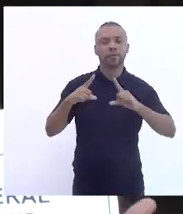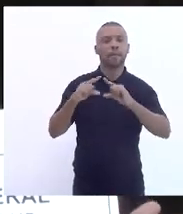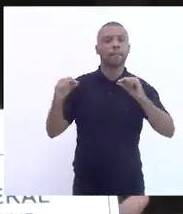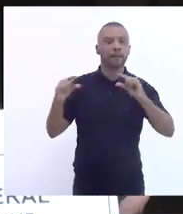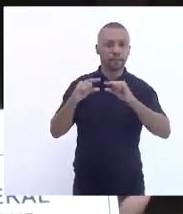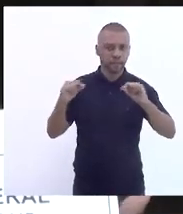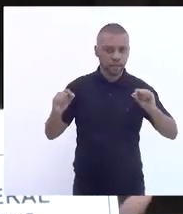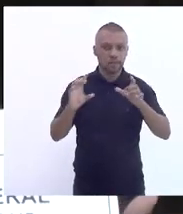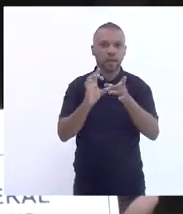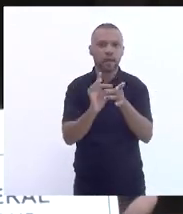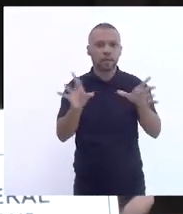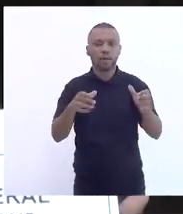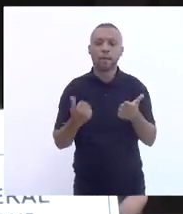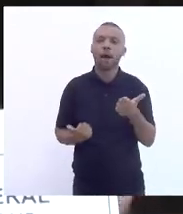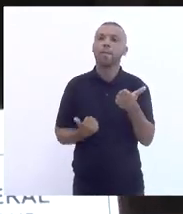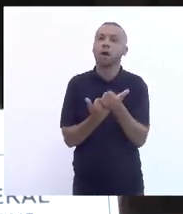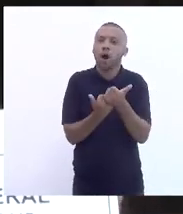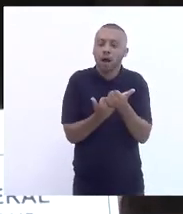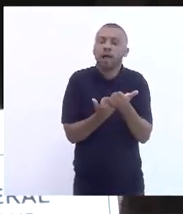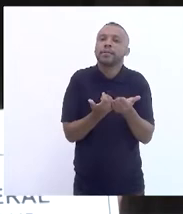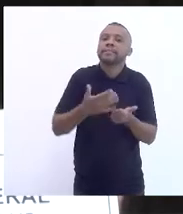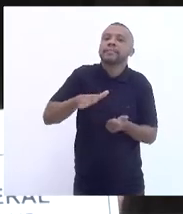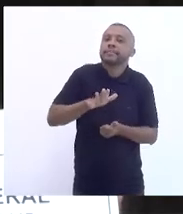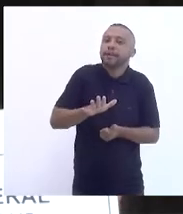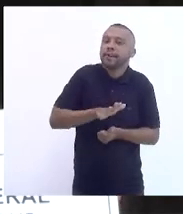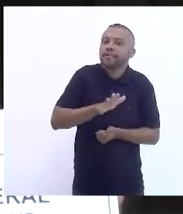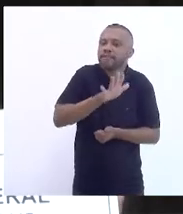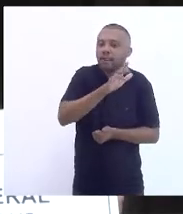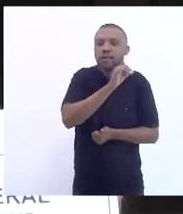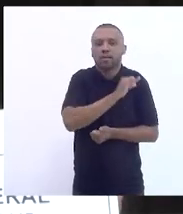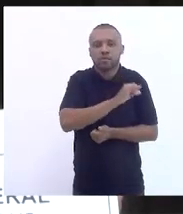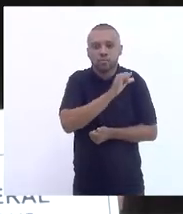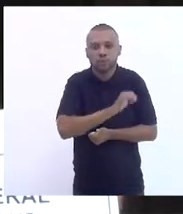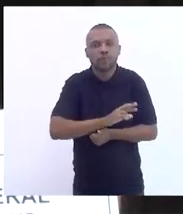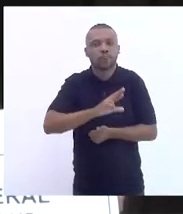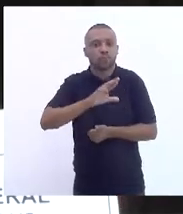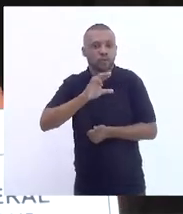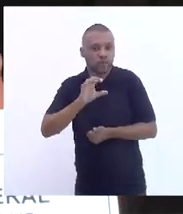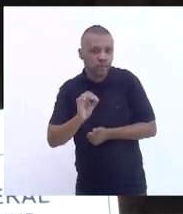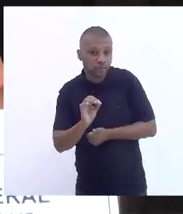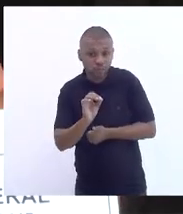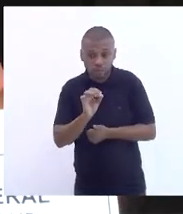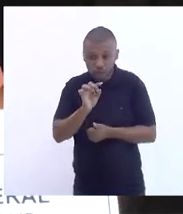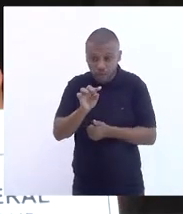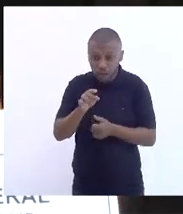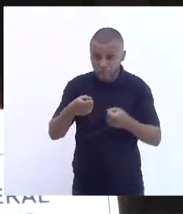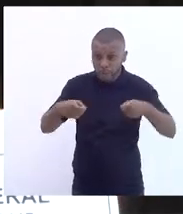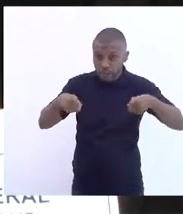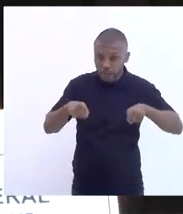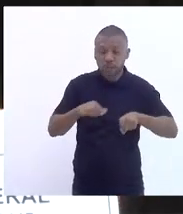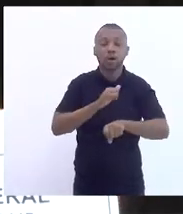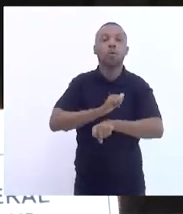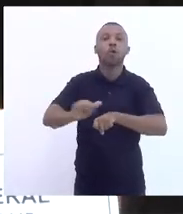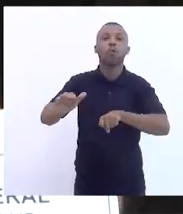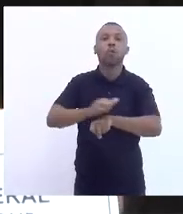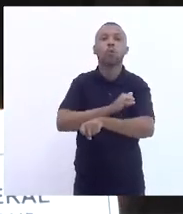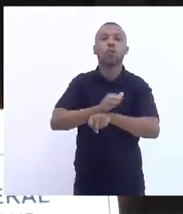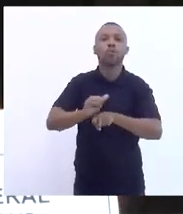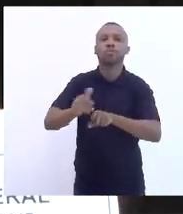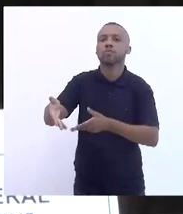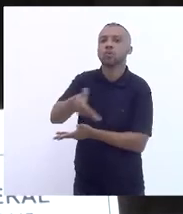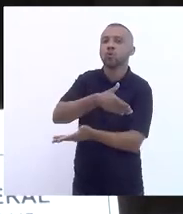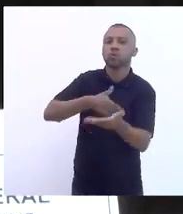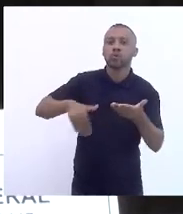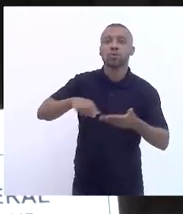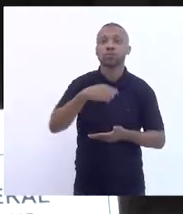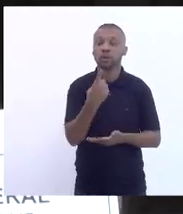a disposição das favelas do Rio de Janeiro mandassem instrumento e a gente só serve